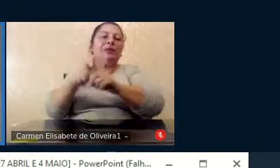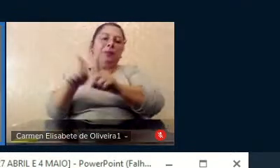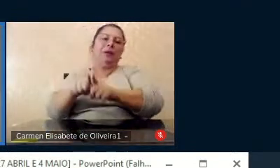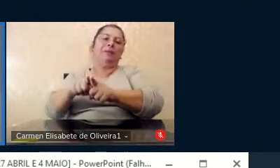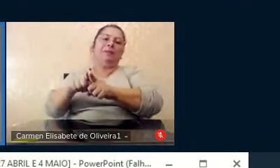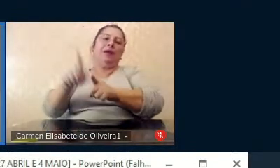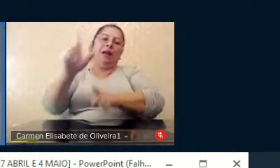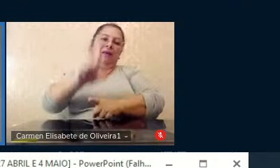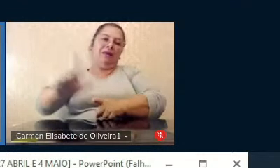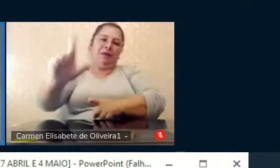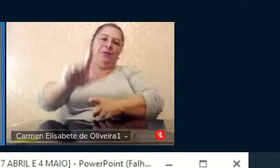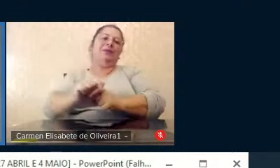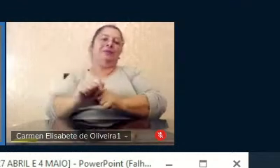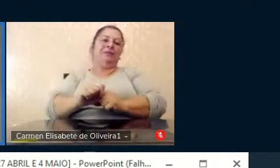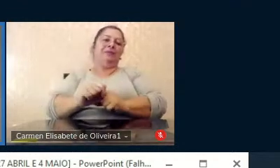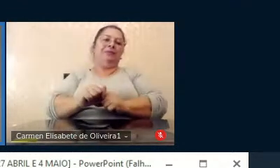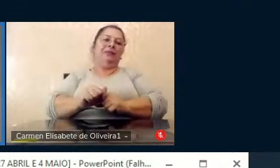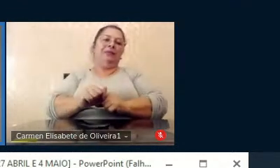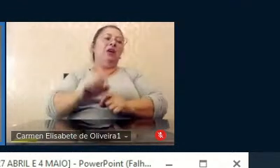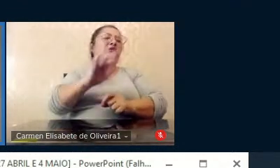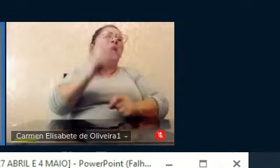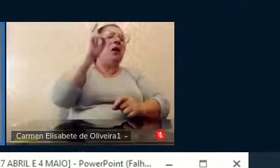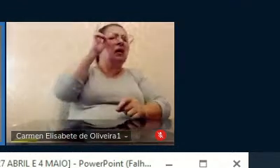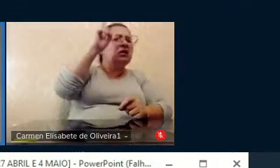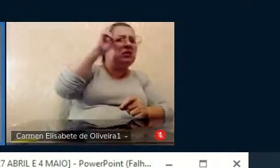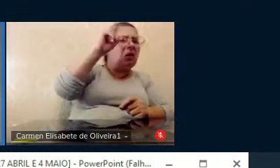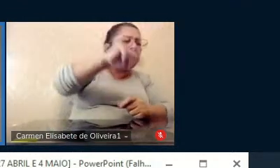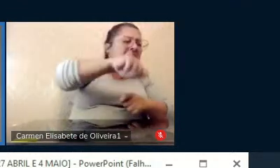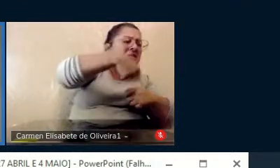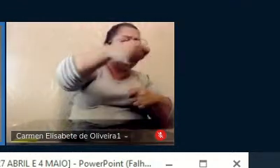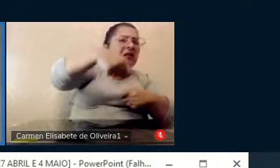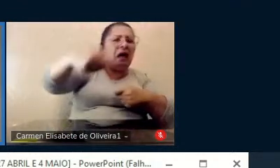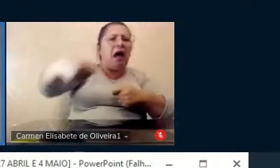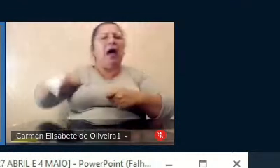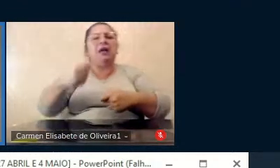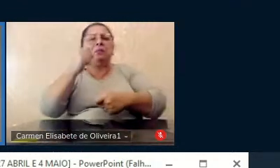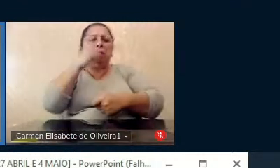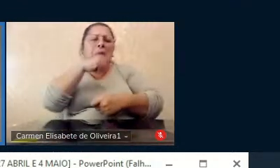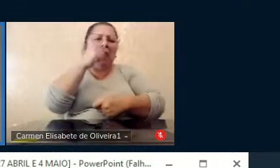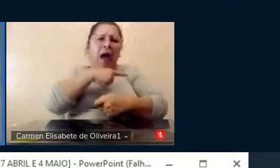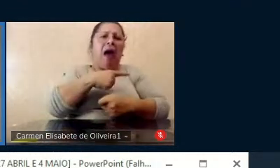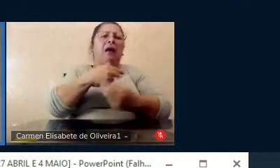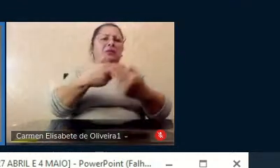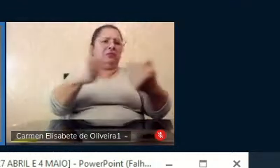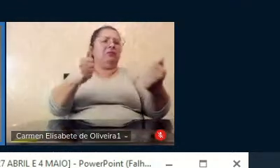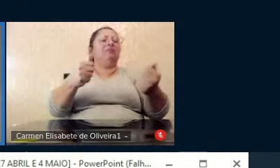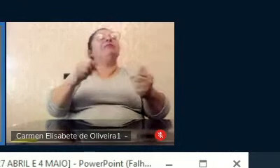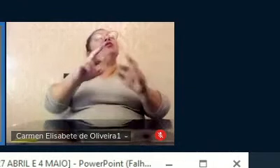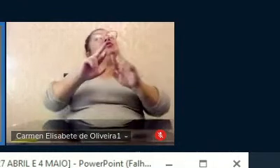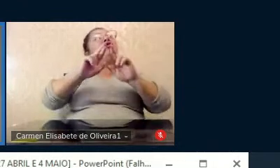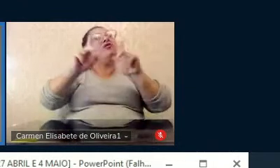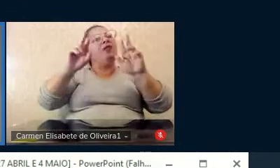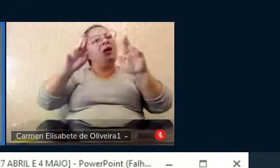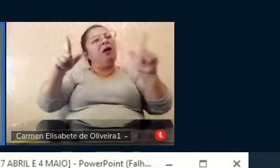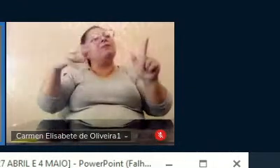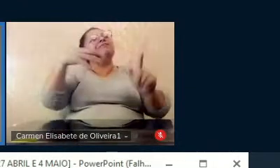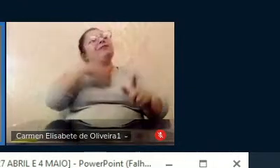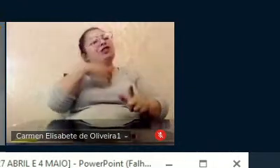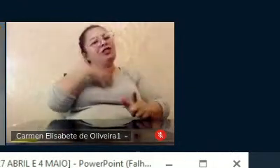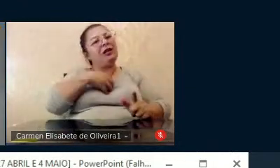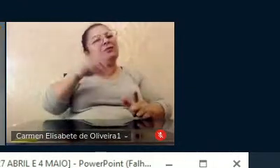Então, não é só aquilo que é só aquela história sinalizada, só aquela piada, né? Tem diferentes formas de